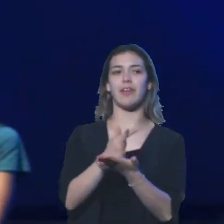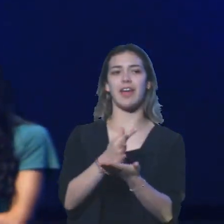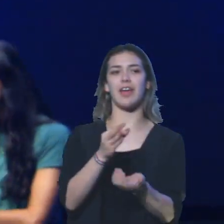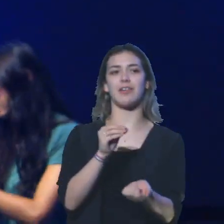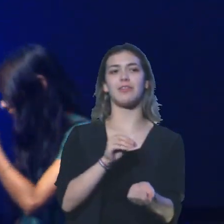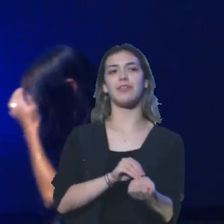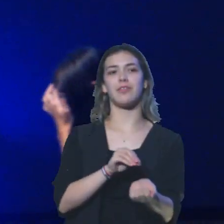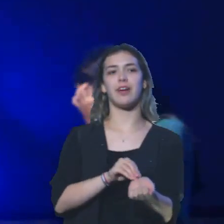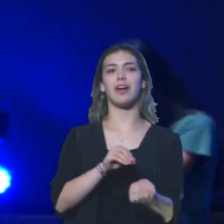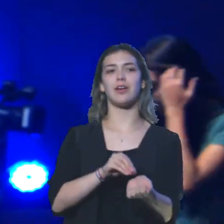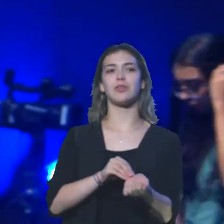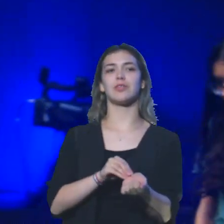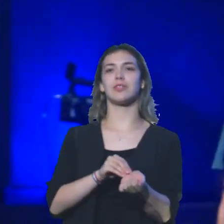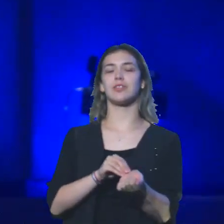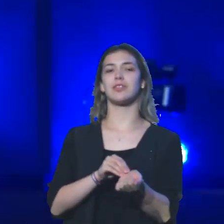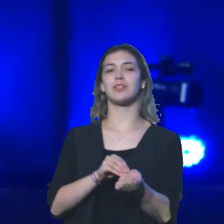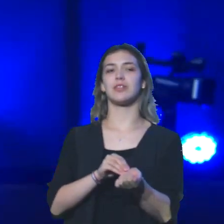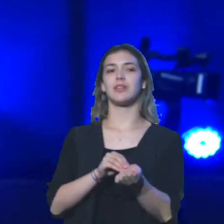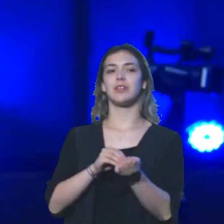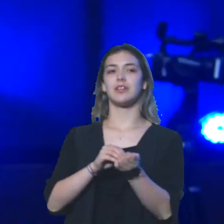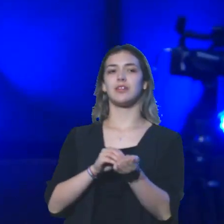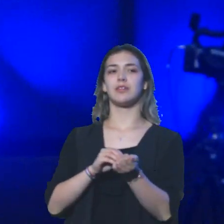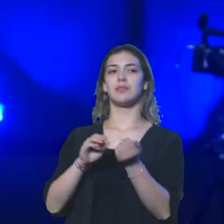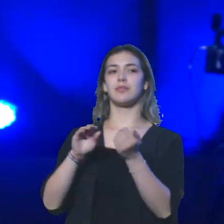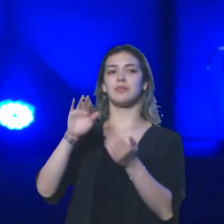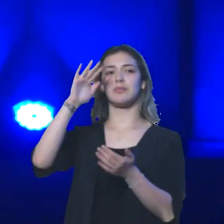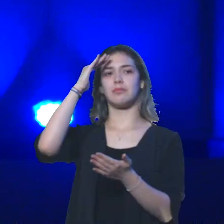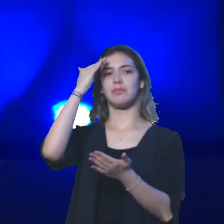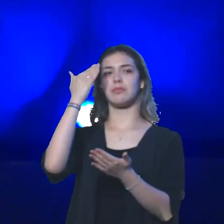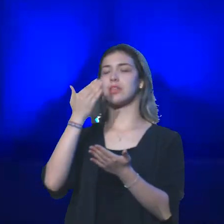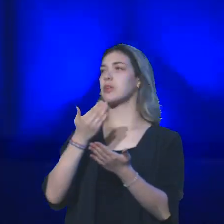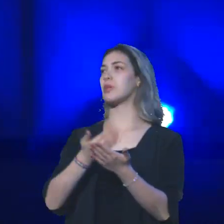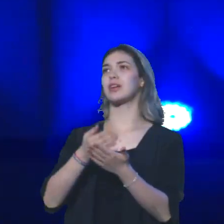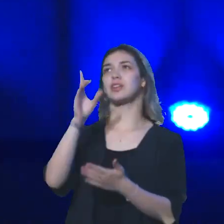faz eu não acreditar no Senhor.